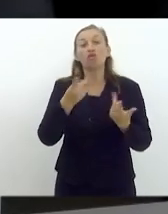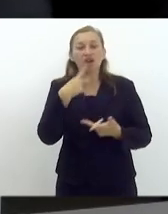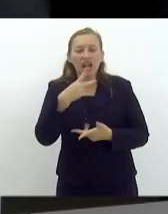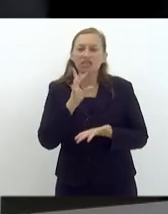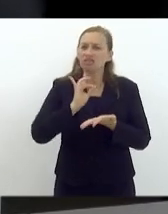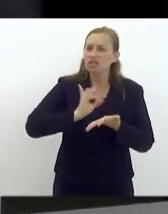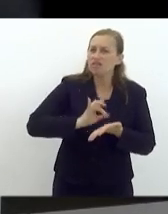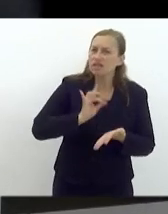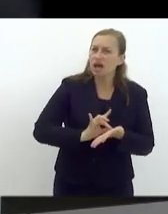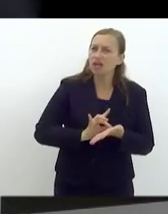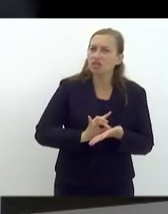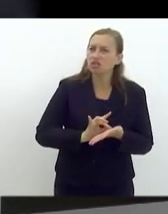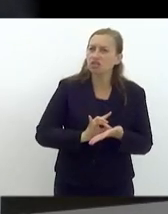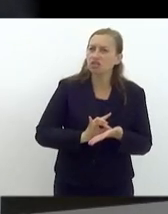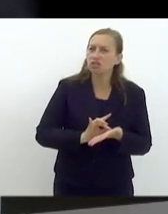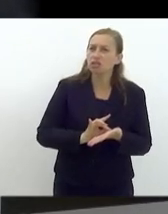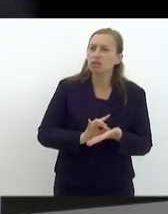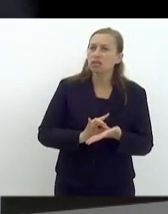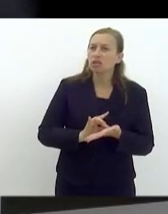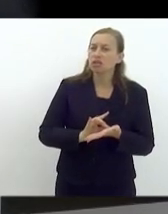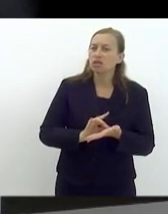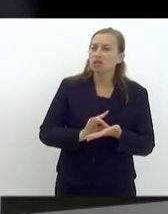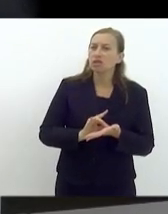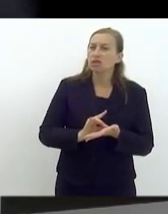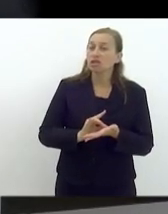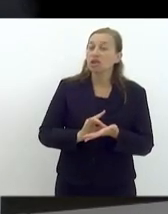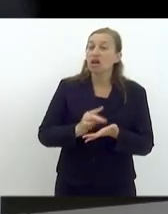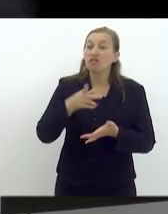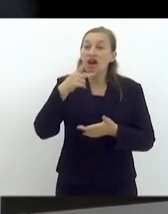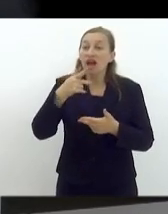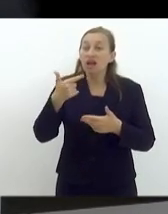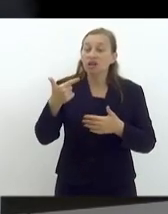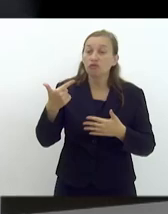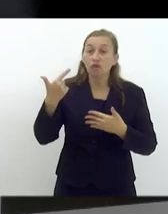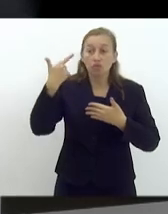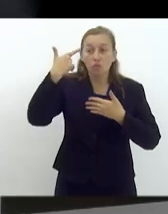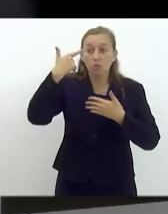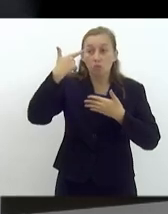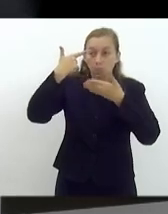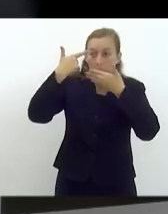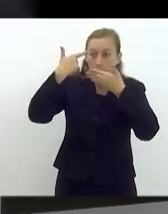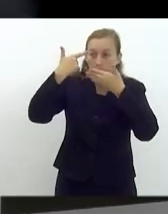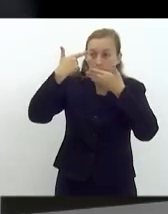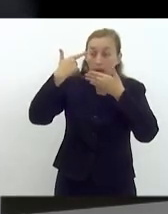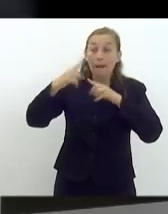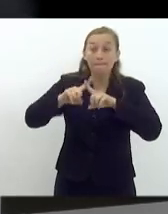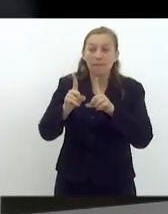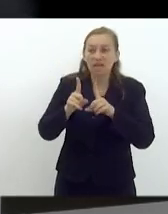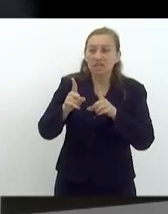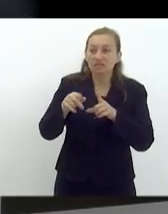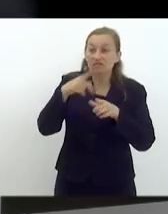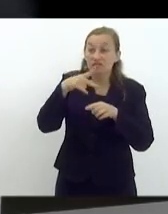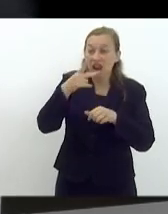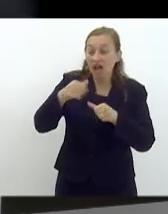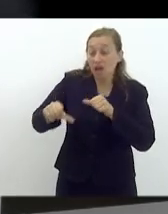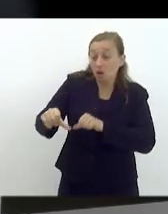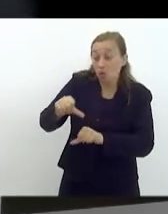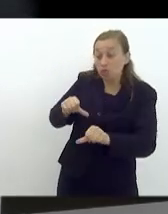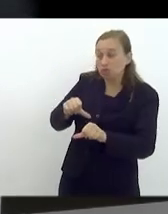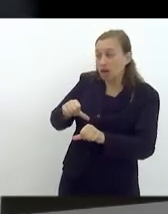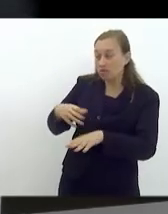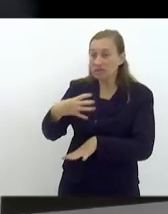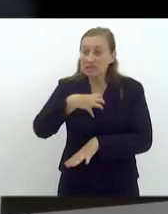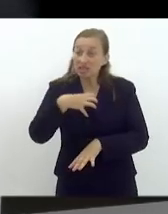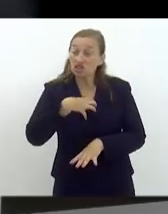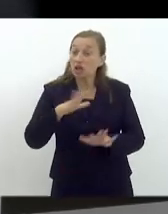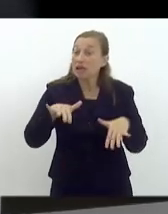verdade ela teria sido vítima de um assalto só que todos os elementos fáticos foram no sentido contrário Então nesse caso